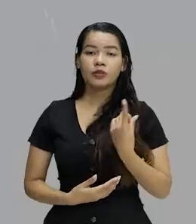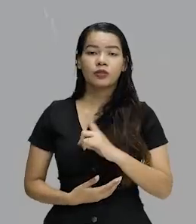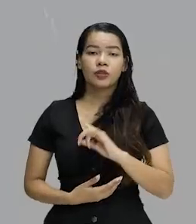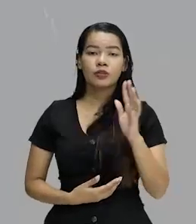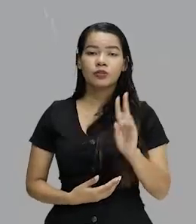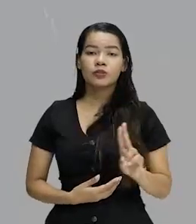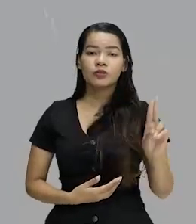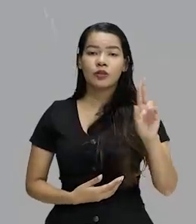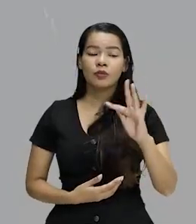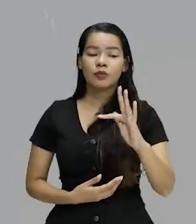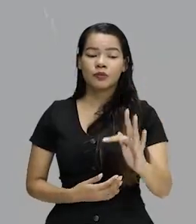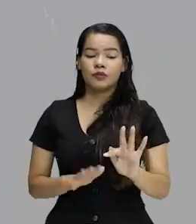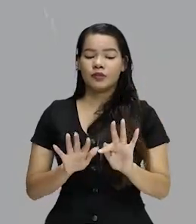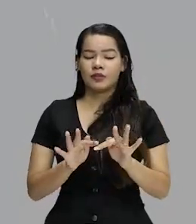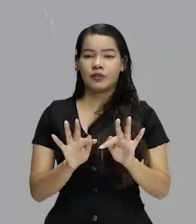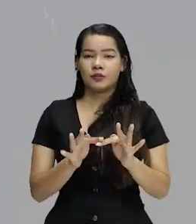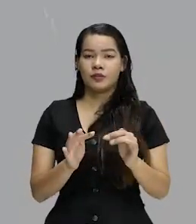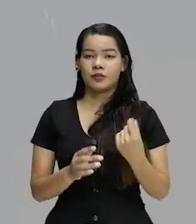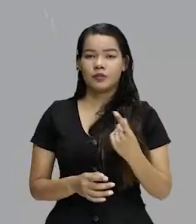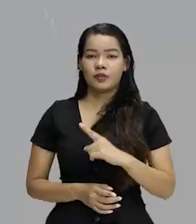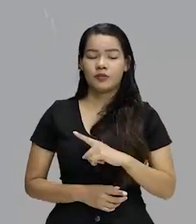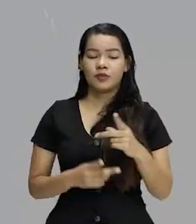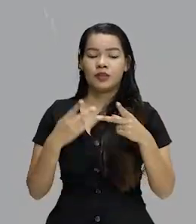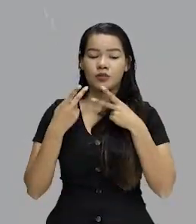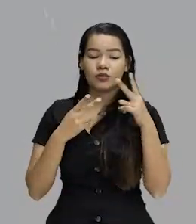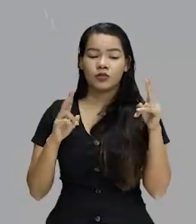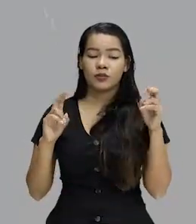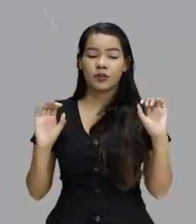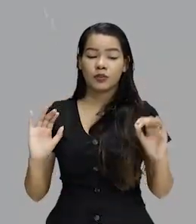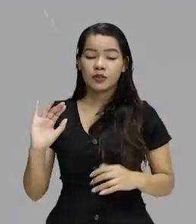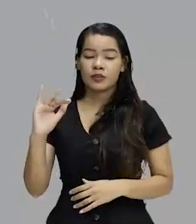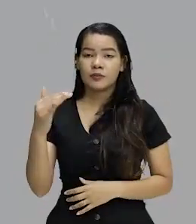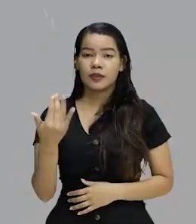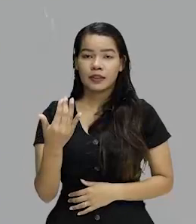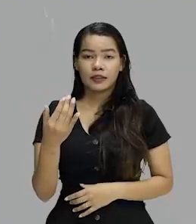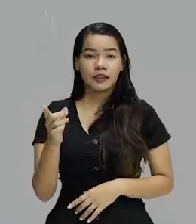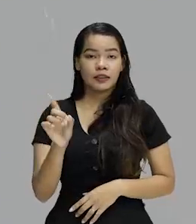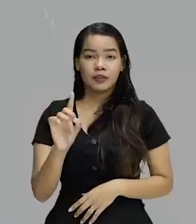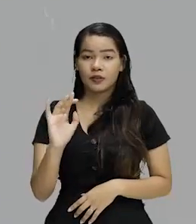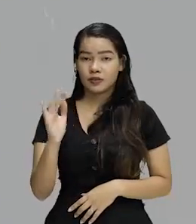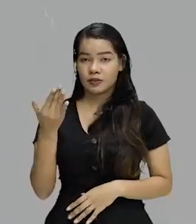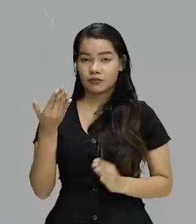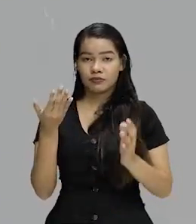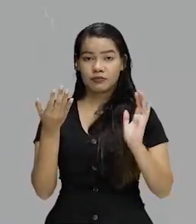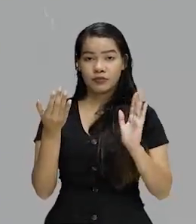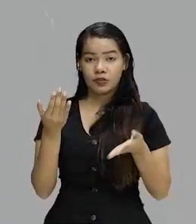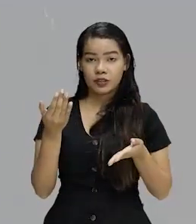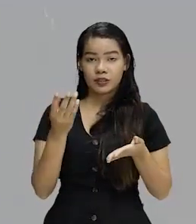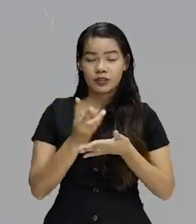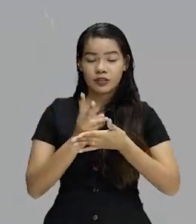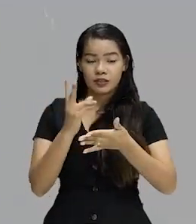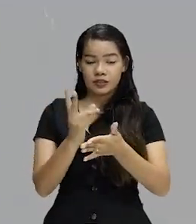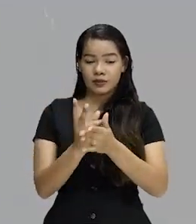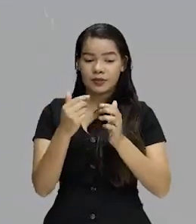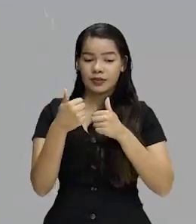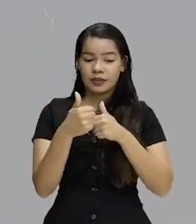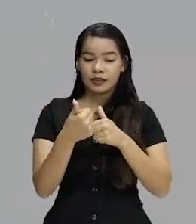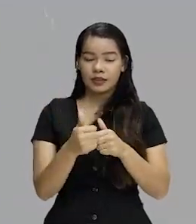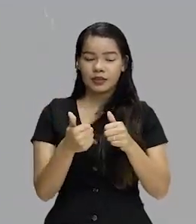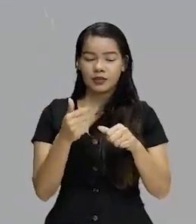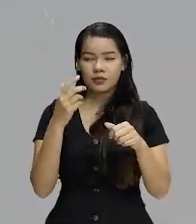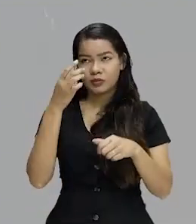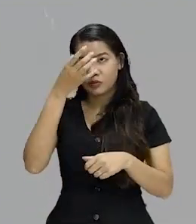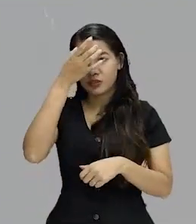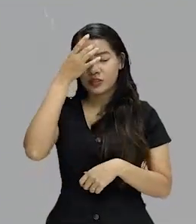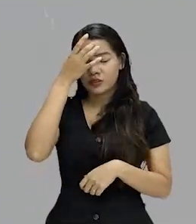futuro simples, nós estamos falando de eventos que ainda não aconteceram. Então, sempre seguindo aquela noção temporal, né?